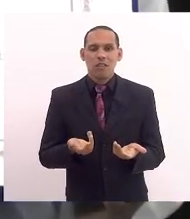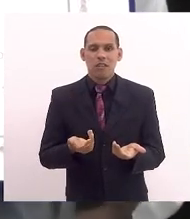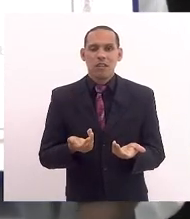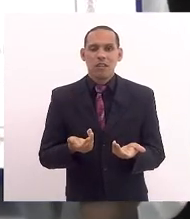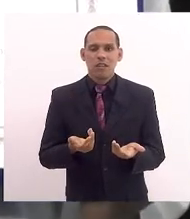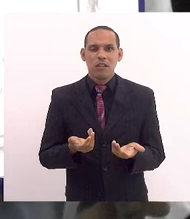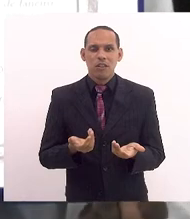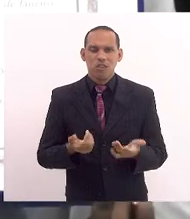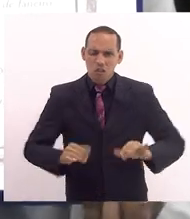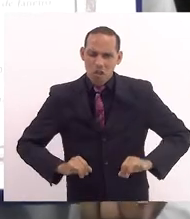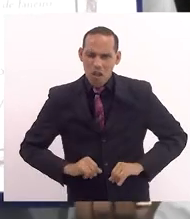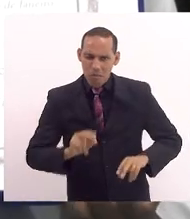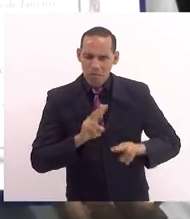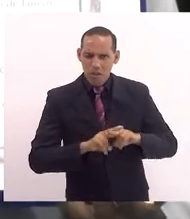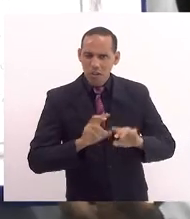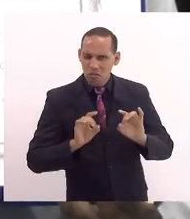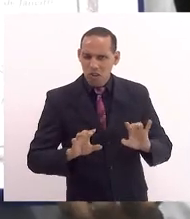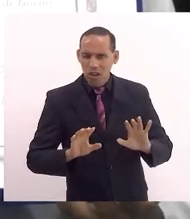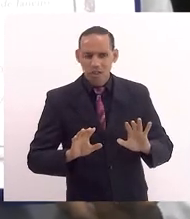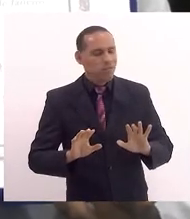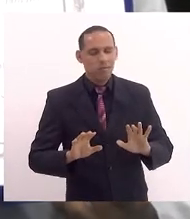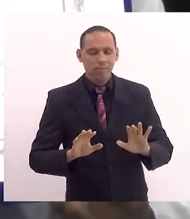ter sido preso.